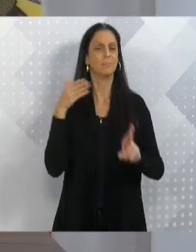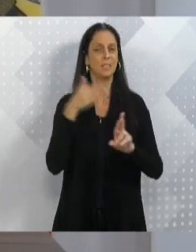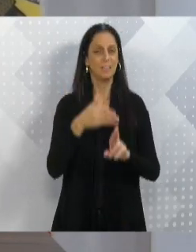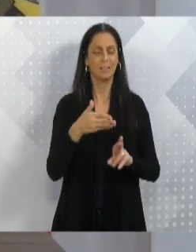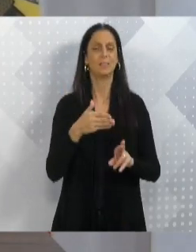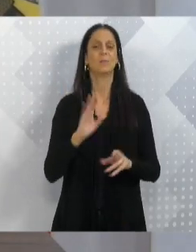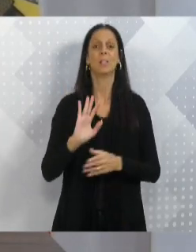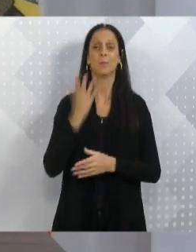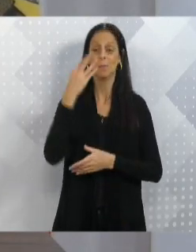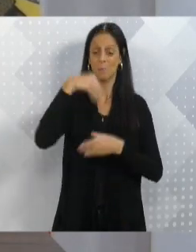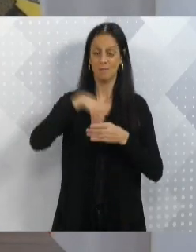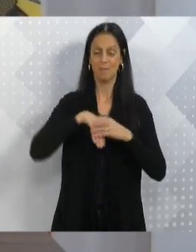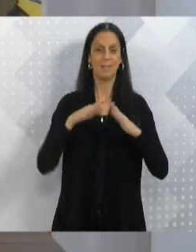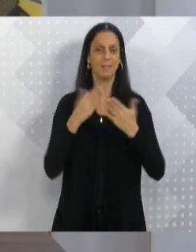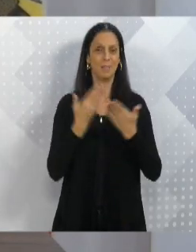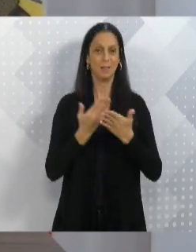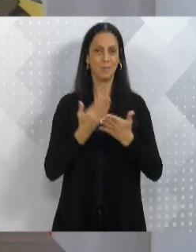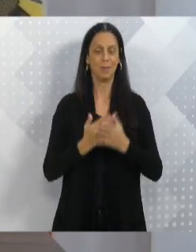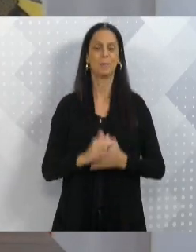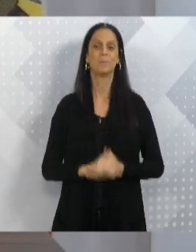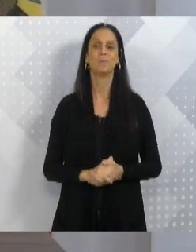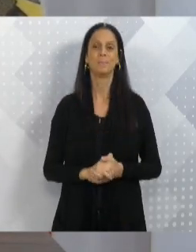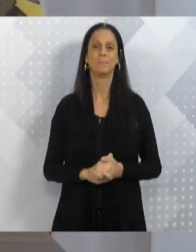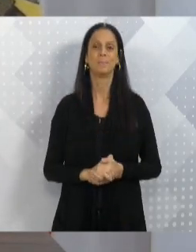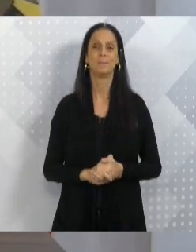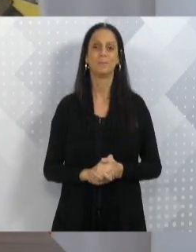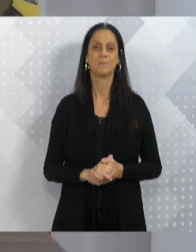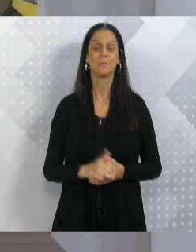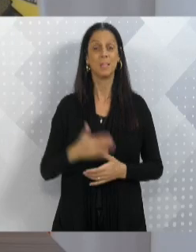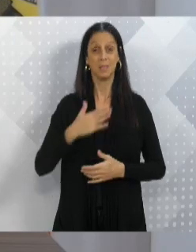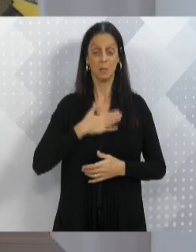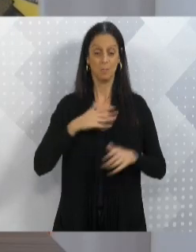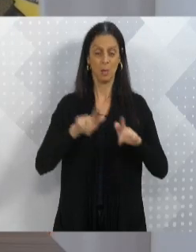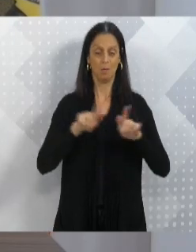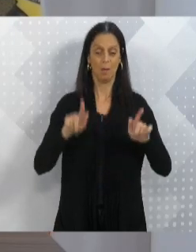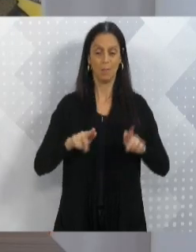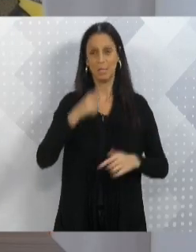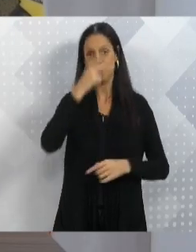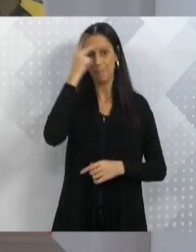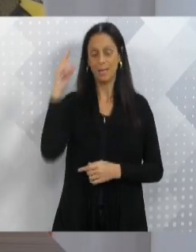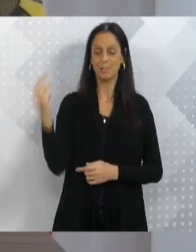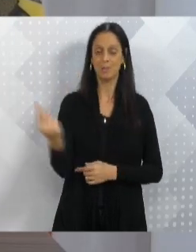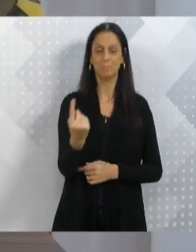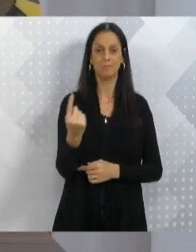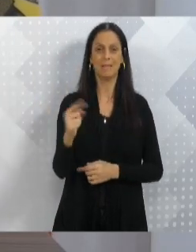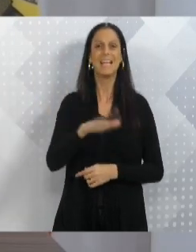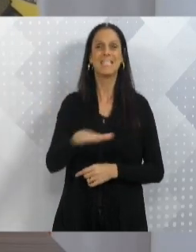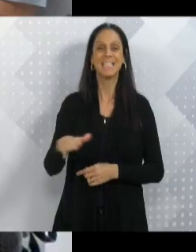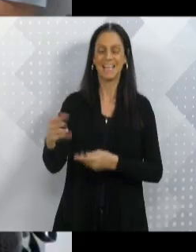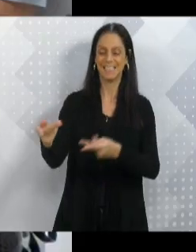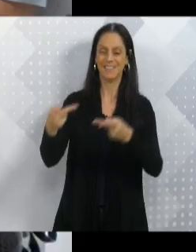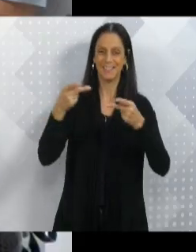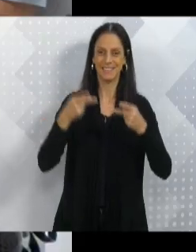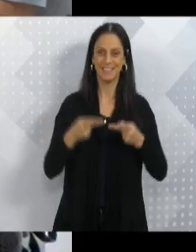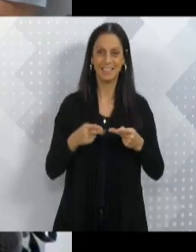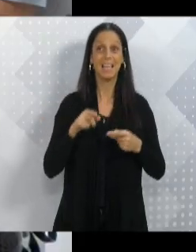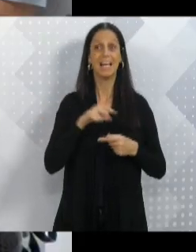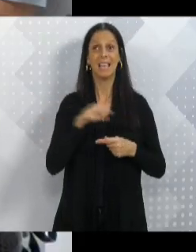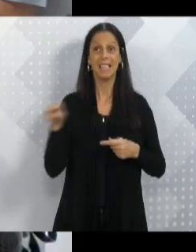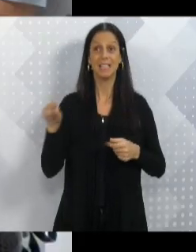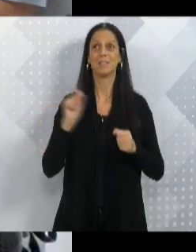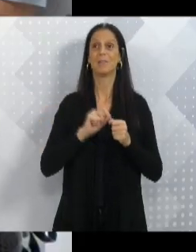exemplo que acontece lá. E recebi a visita, tem fotos aí, né? No meu gabinete, das crianças que estão fazendo um